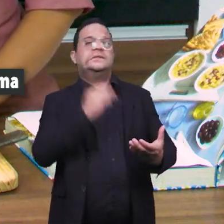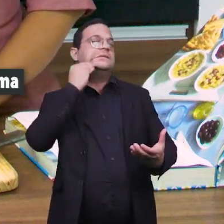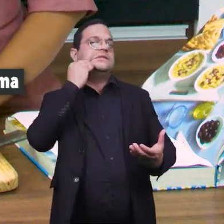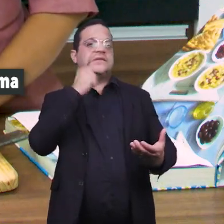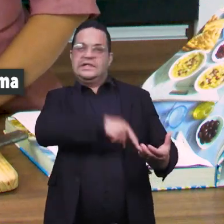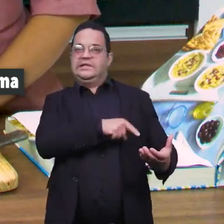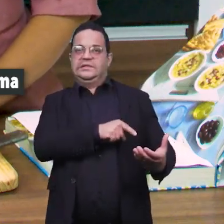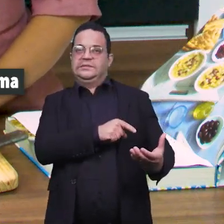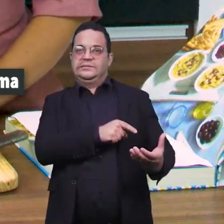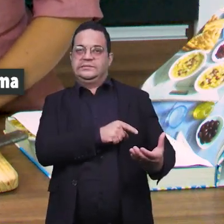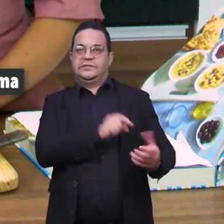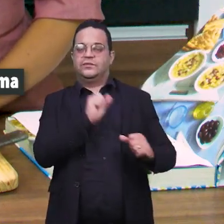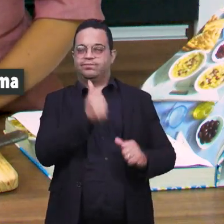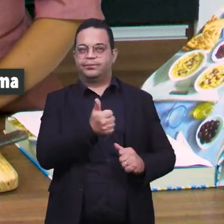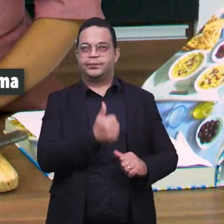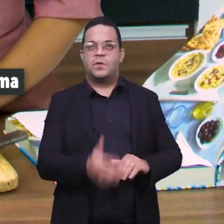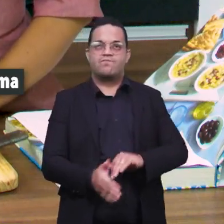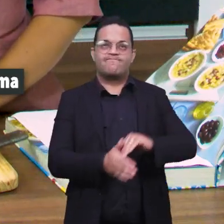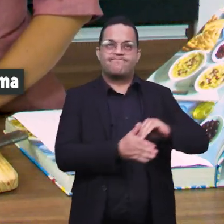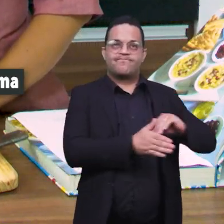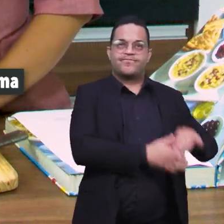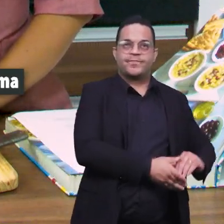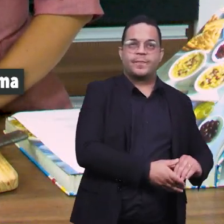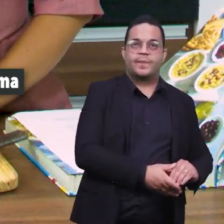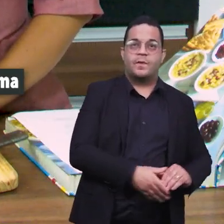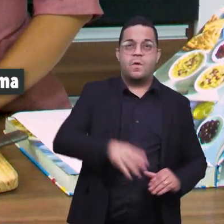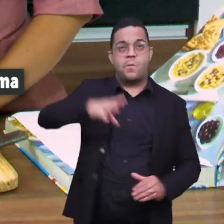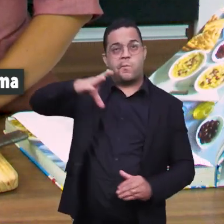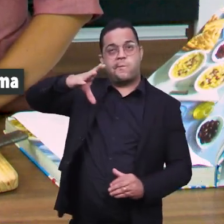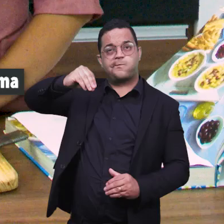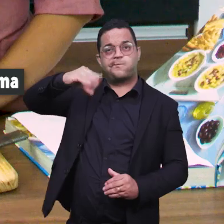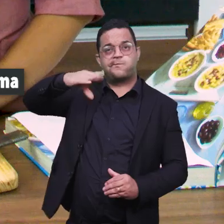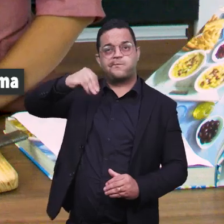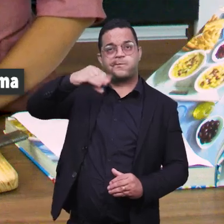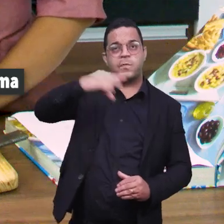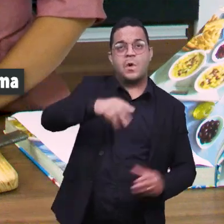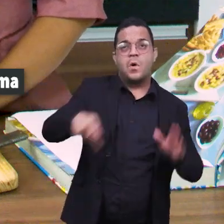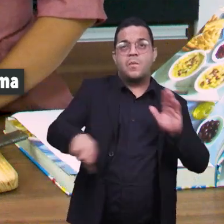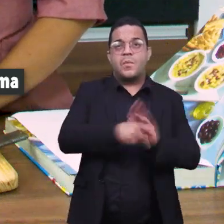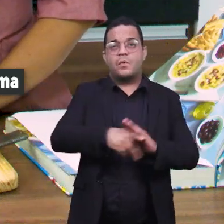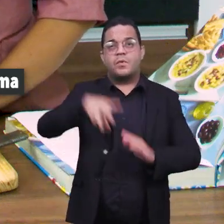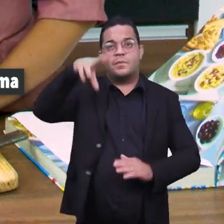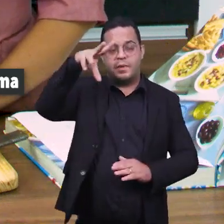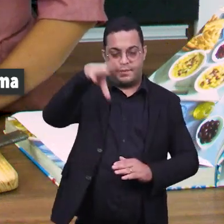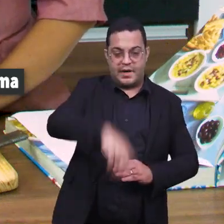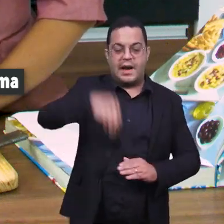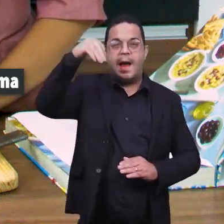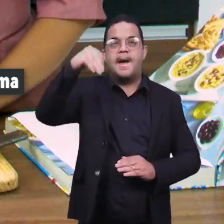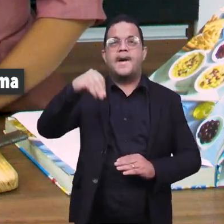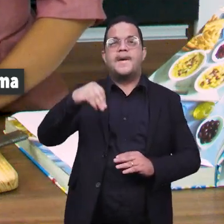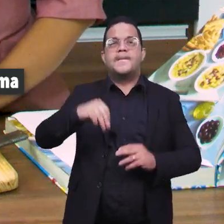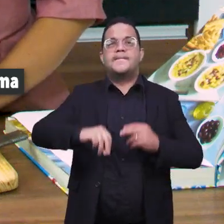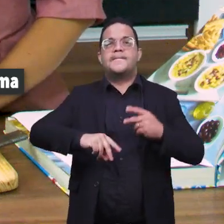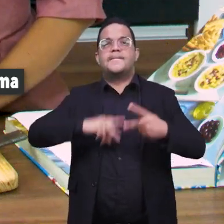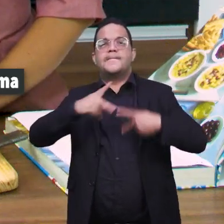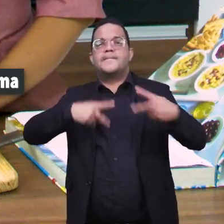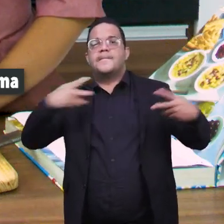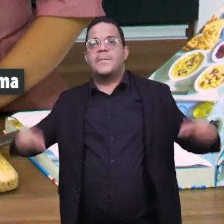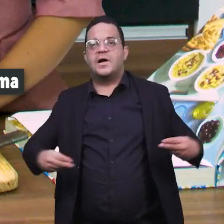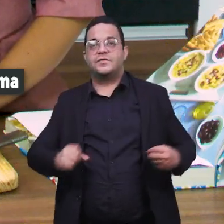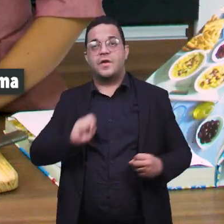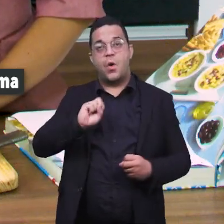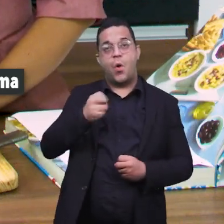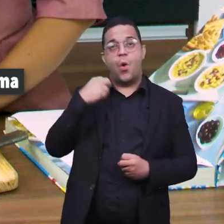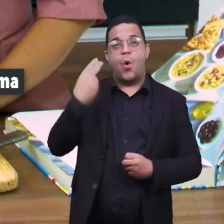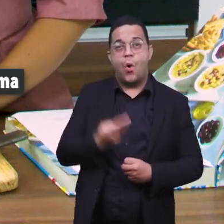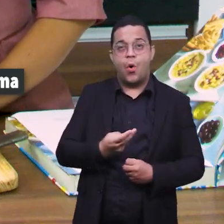essencial. Tem aqui também um pegador, que é um pegador de massa, mas dá também para pegar salada. Sempre bom ter um pegador